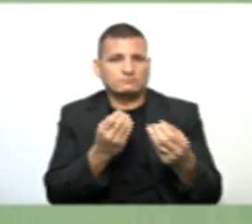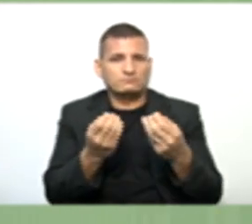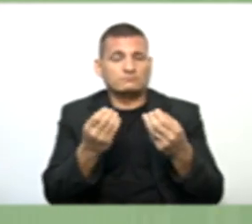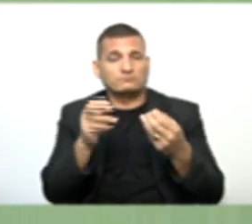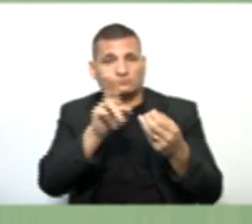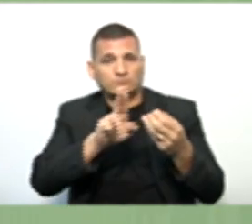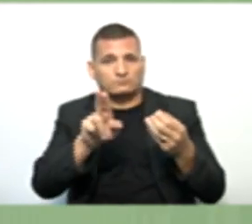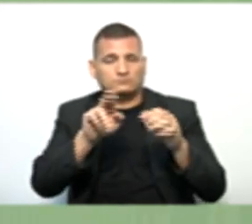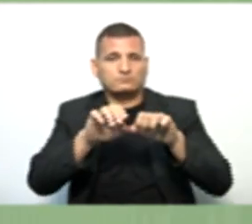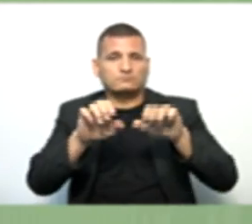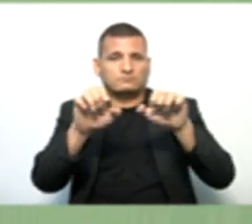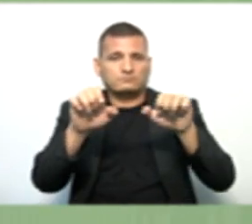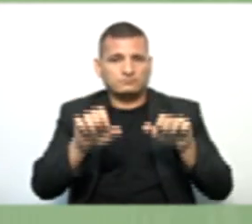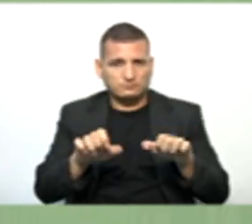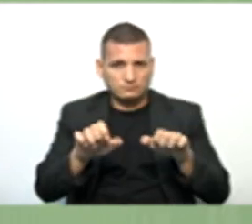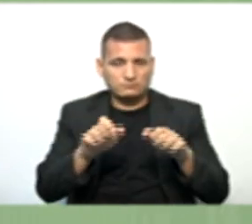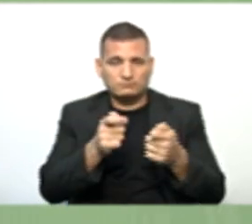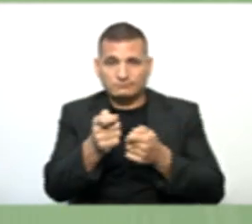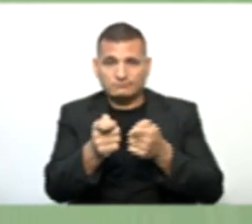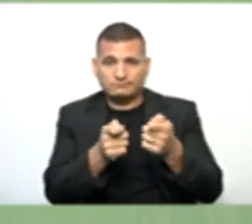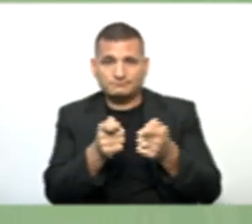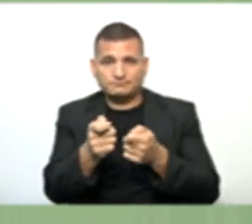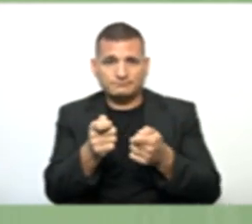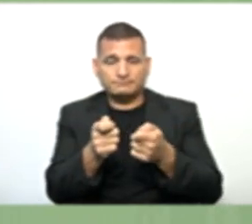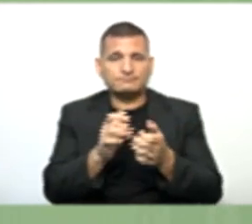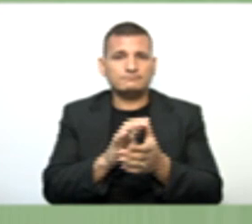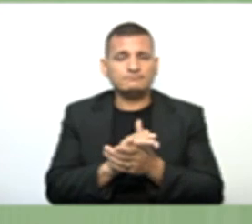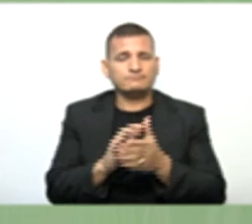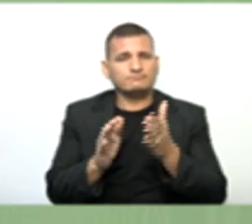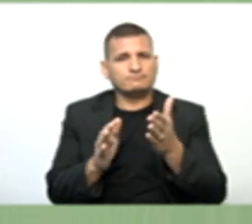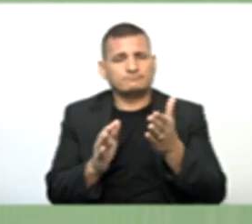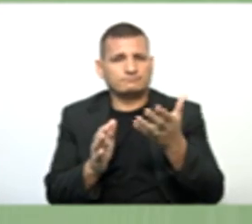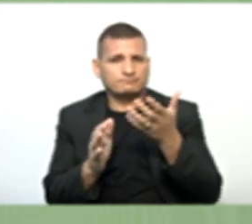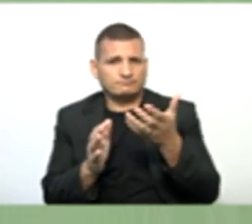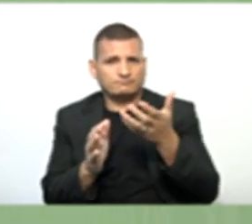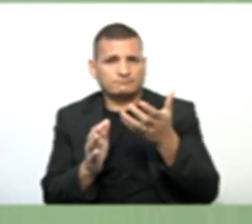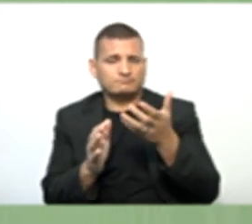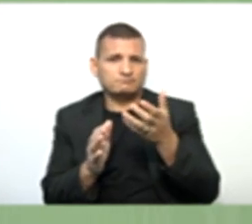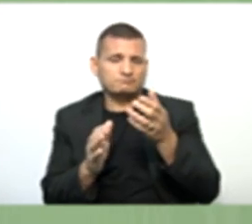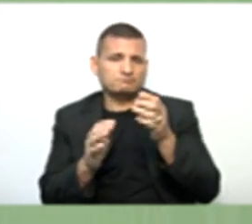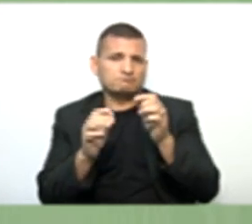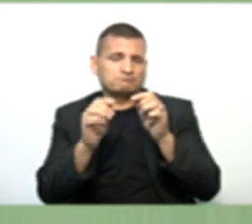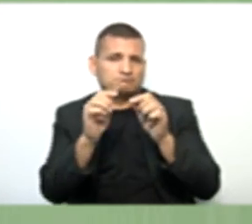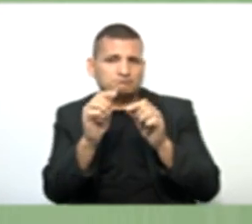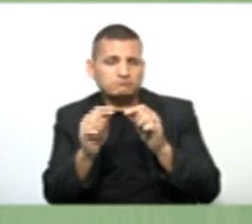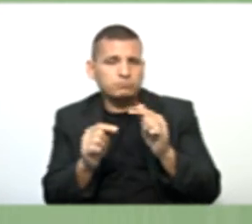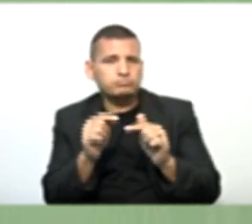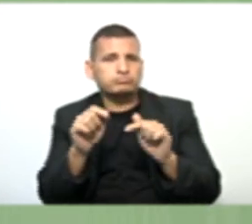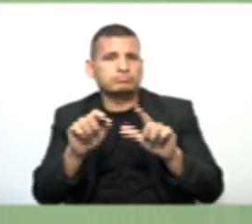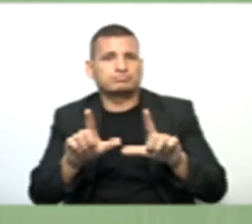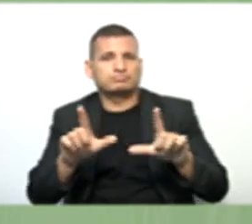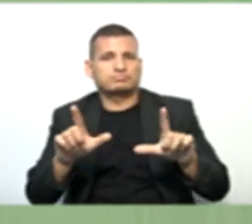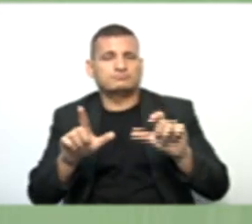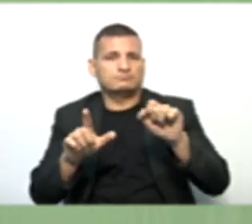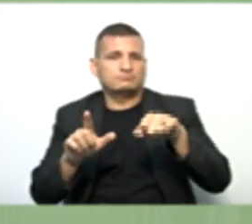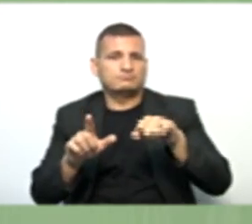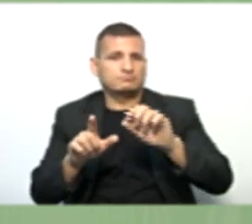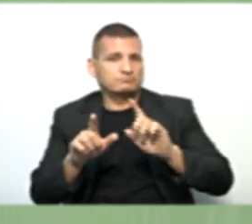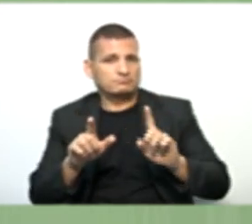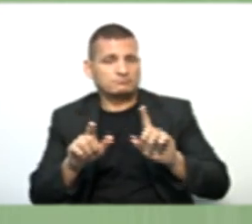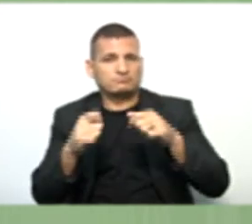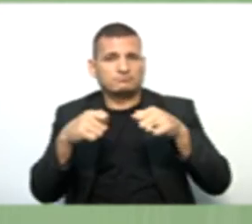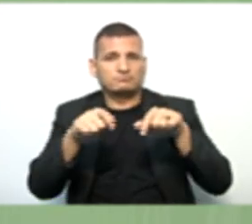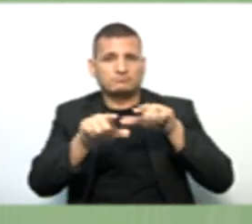de controle. Quando eu quero executar um comando ou não, eu preciso selecionar. E isso é